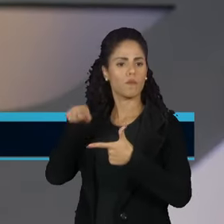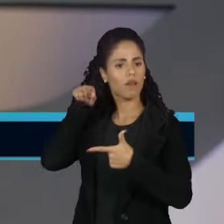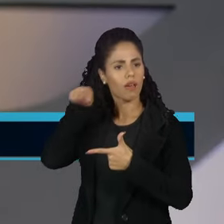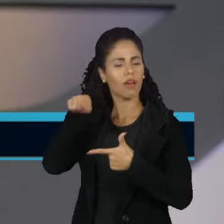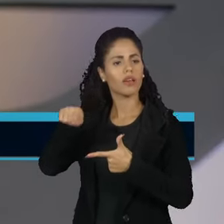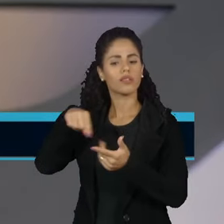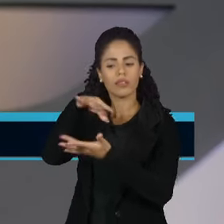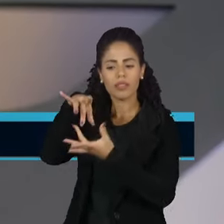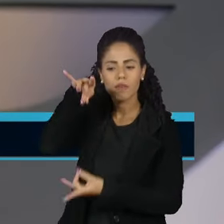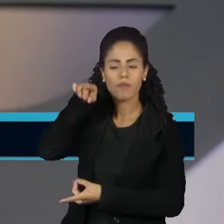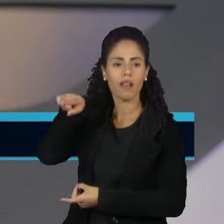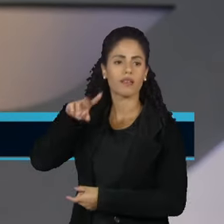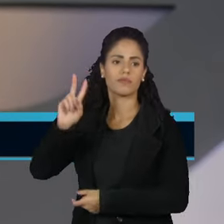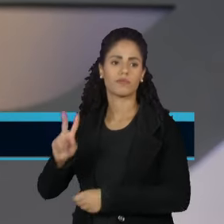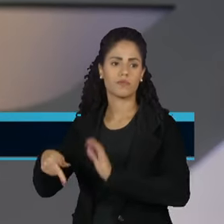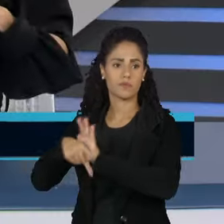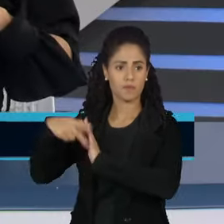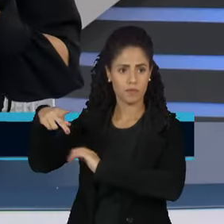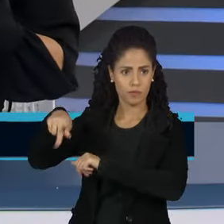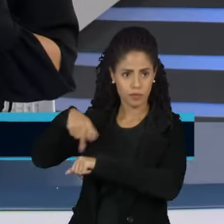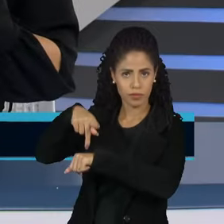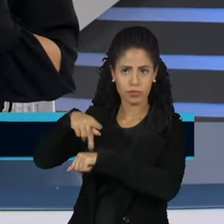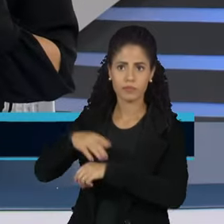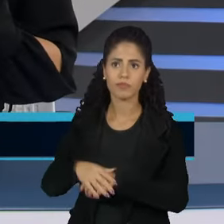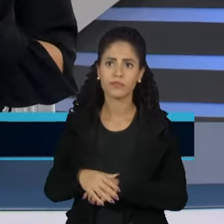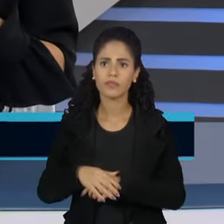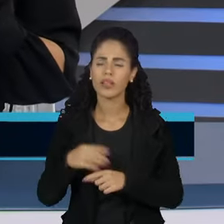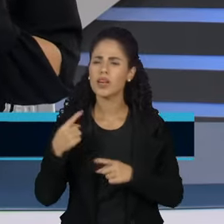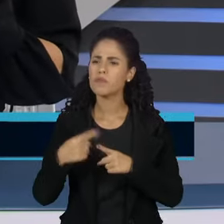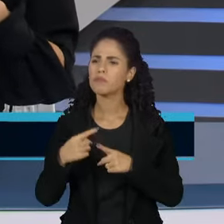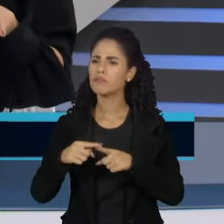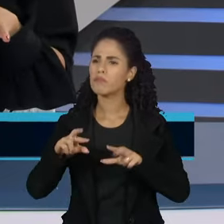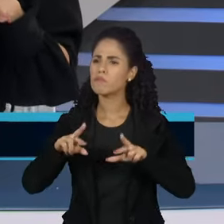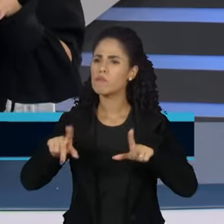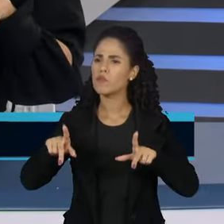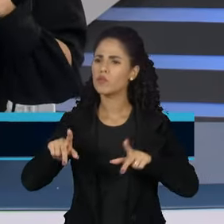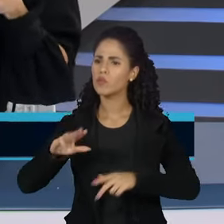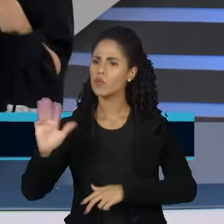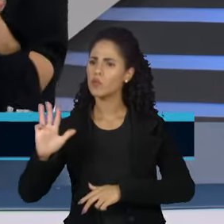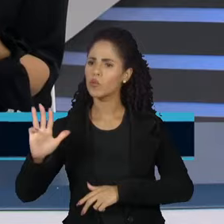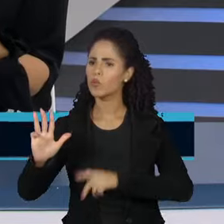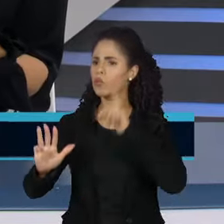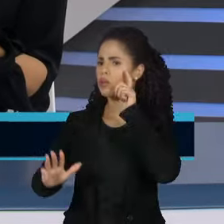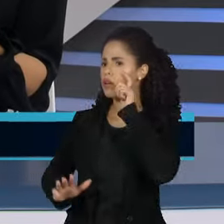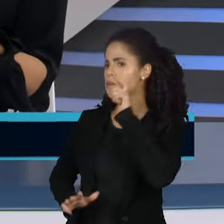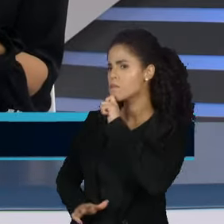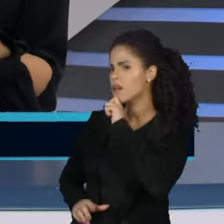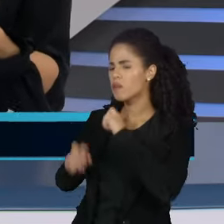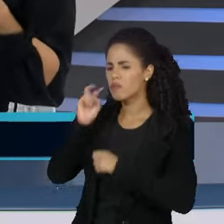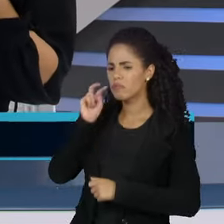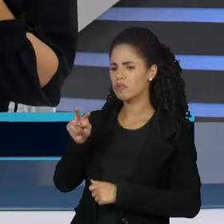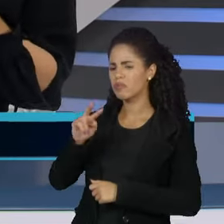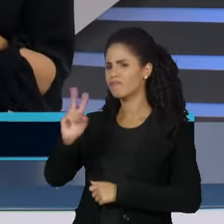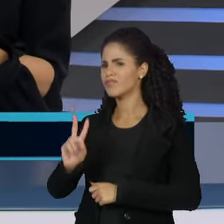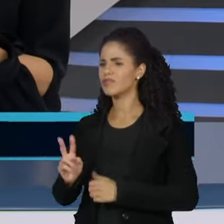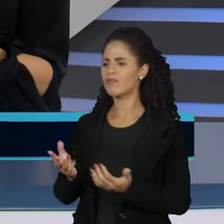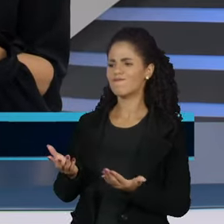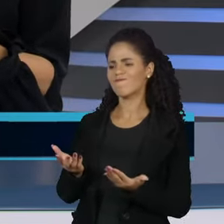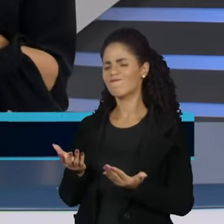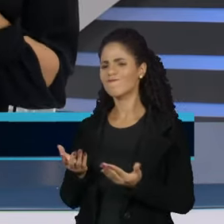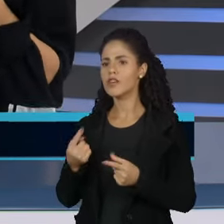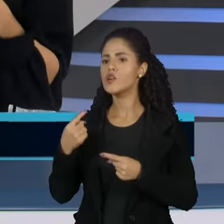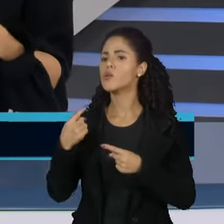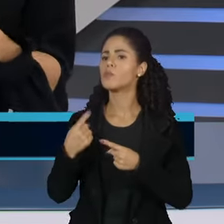à democracia venezuelana. E por que essa mudança de tom? Porque a gente viu hoje o Lula e o Macron dizendo que podem não reconhecer a eleição. Por que o Brasil